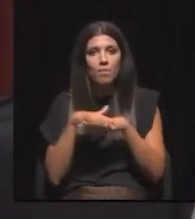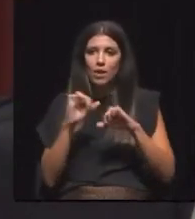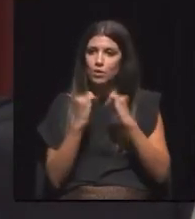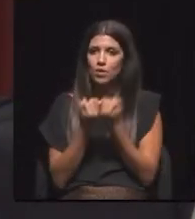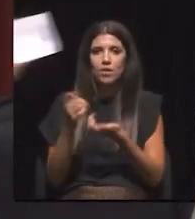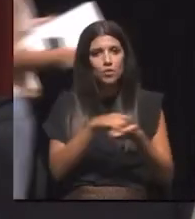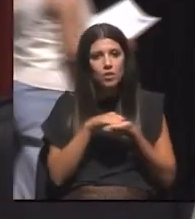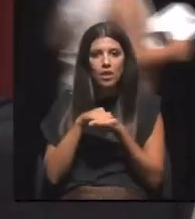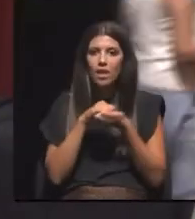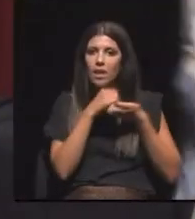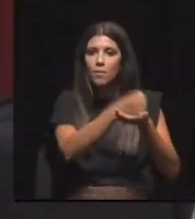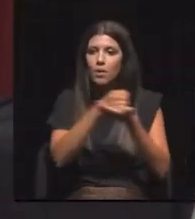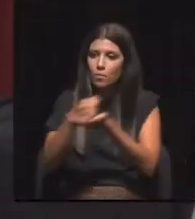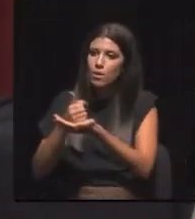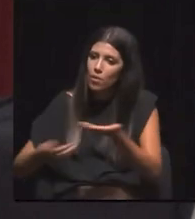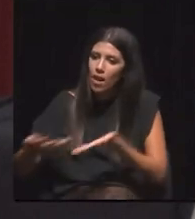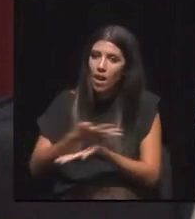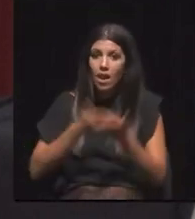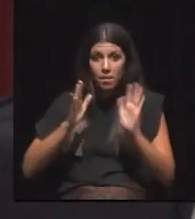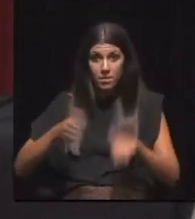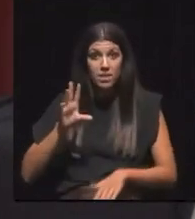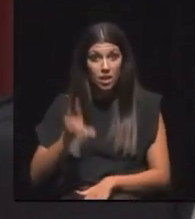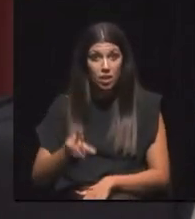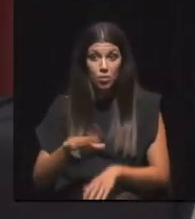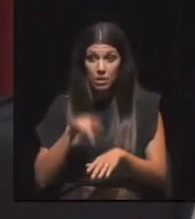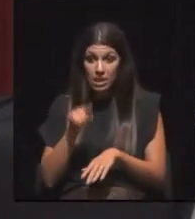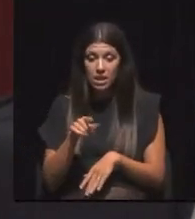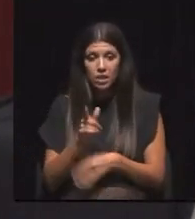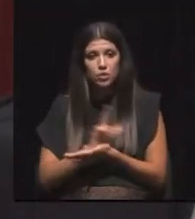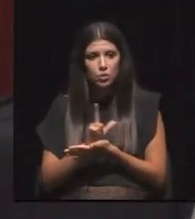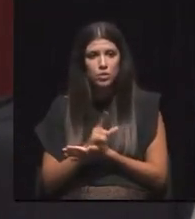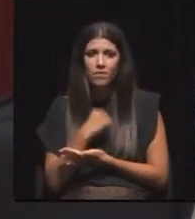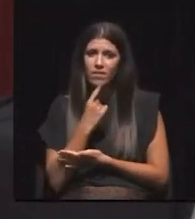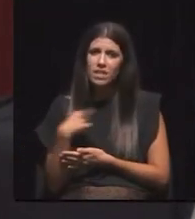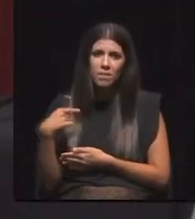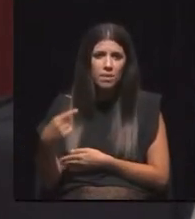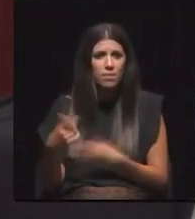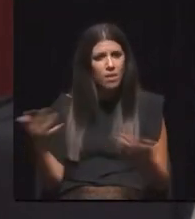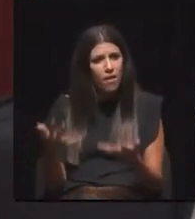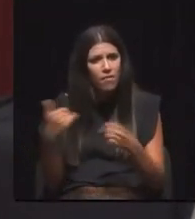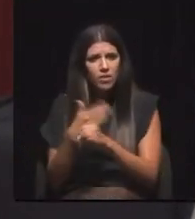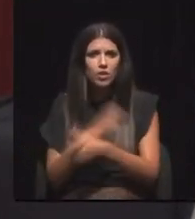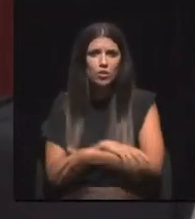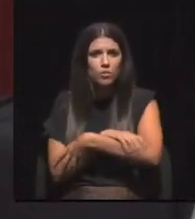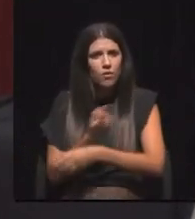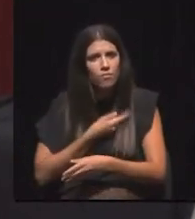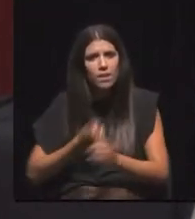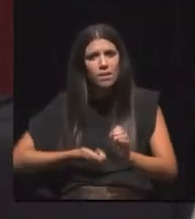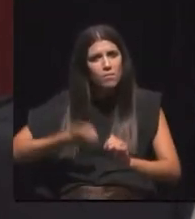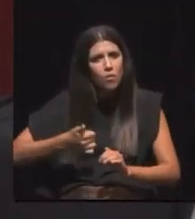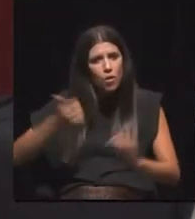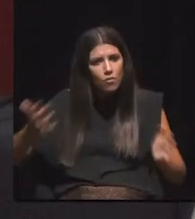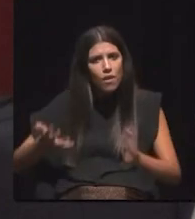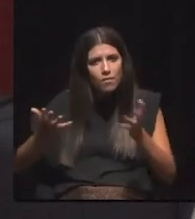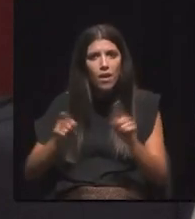de solidariedade e de apoio que tanto precisamos em Lisboa. E por isto, o LIVRE tem insistido tanto na revitalização do setor cooperativo, com a remoção